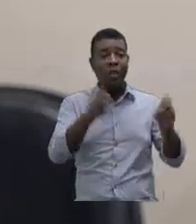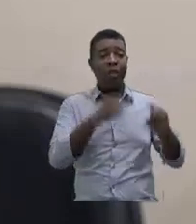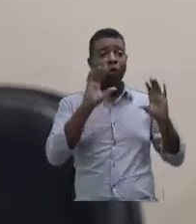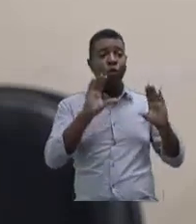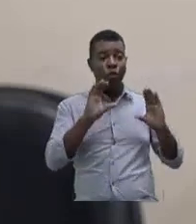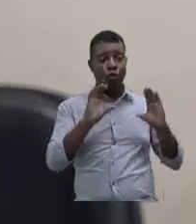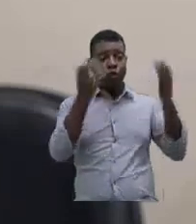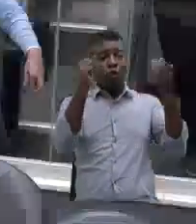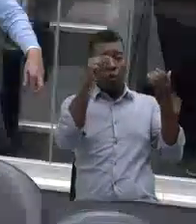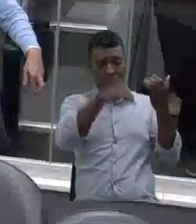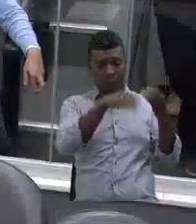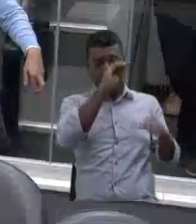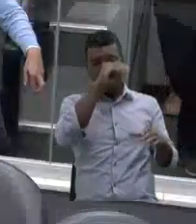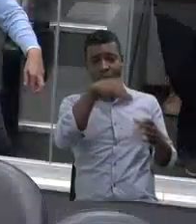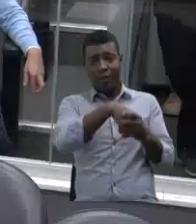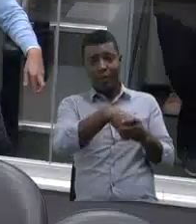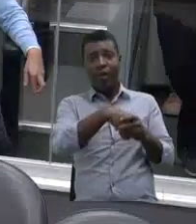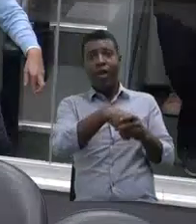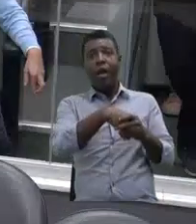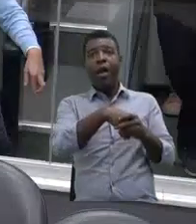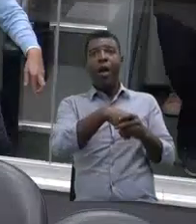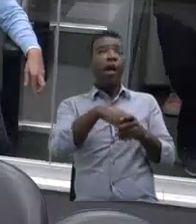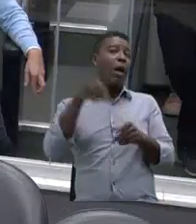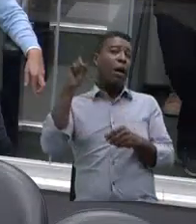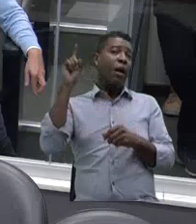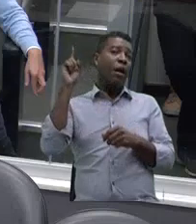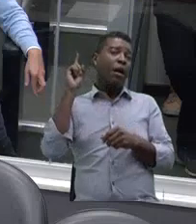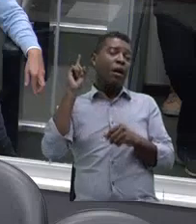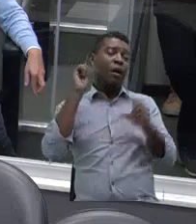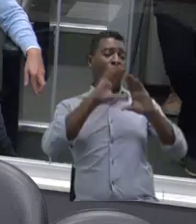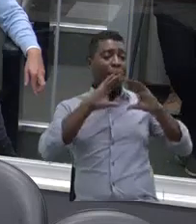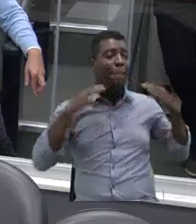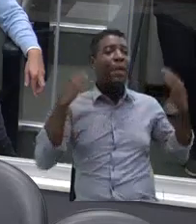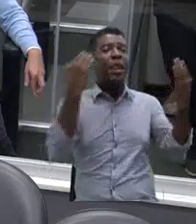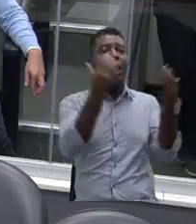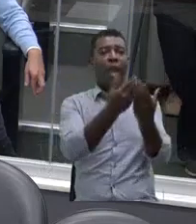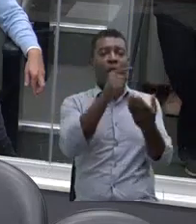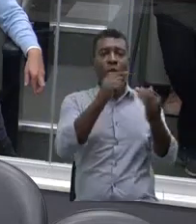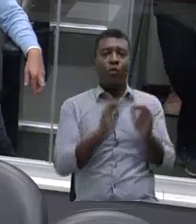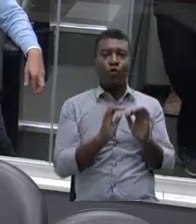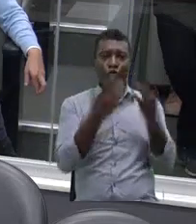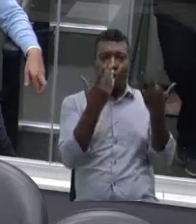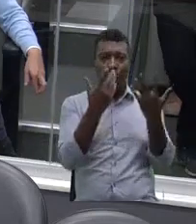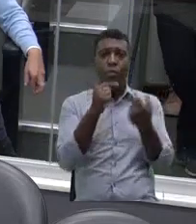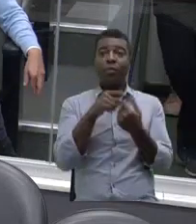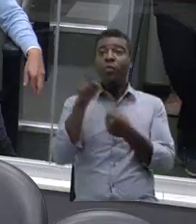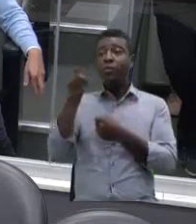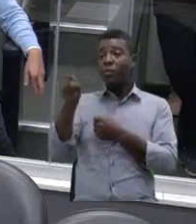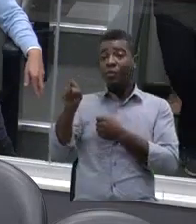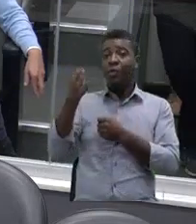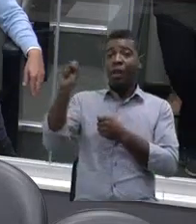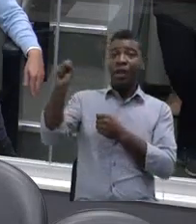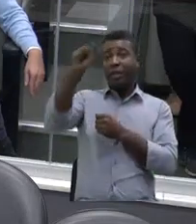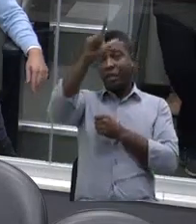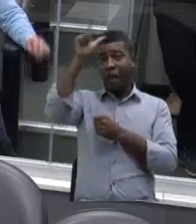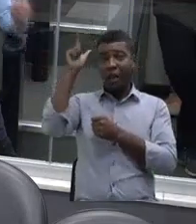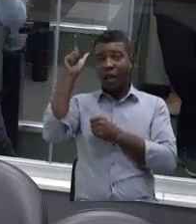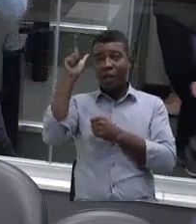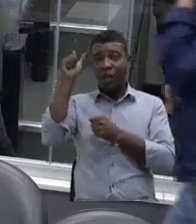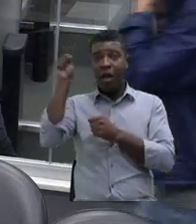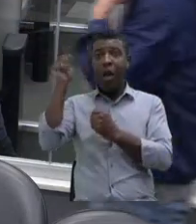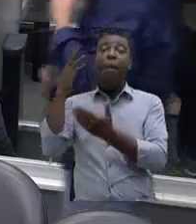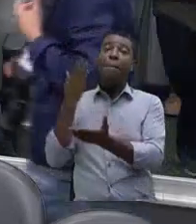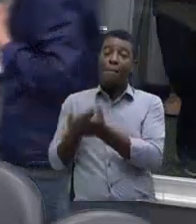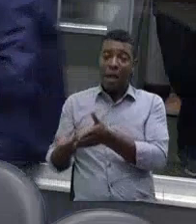Mineirão, né, mas que Santa Luzia acaba perdendo muito com isso tudo também. Em nenhum momento